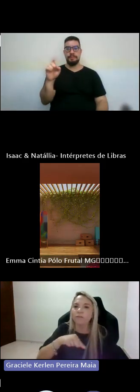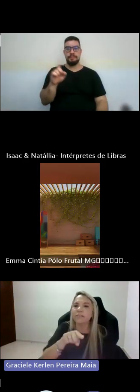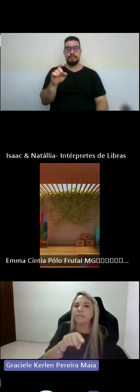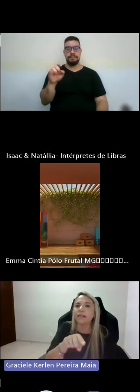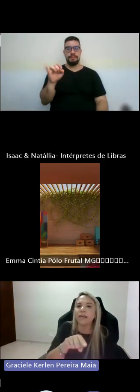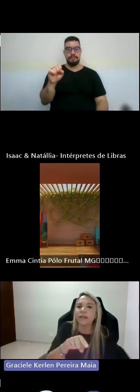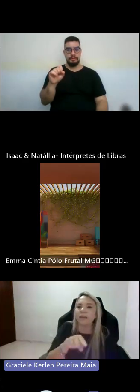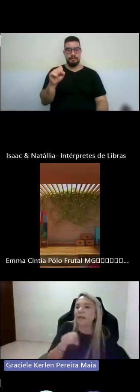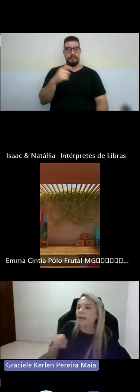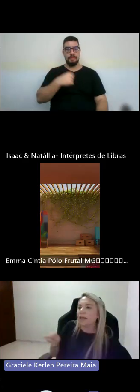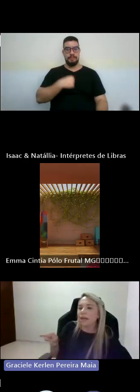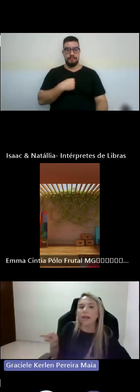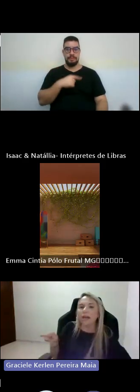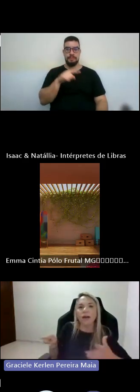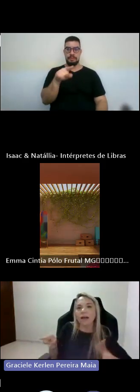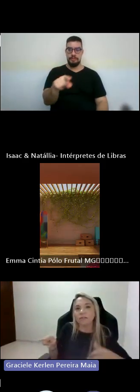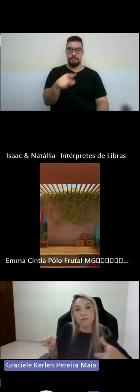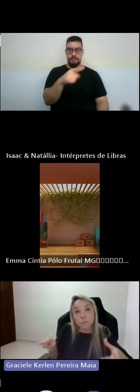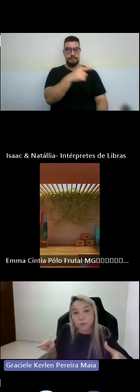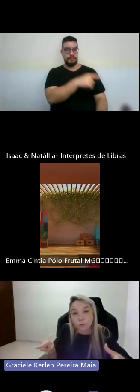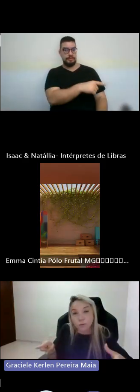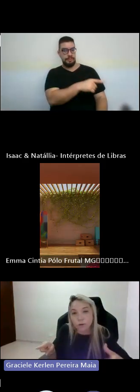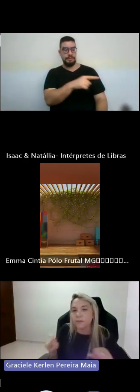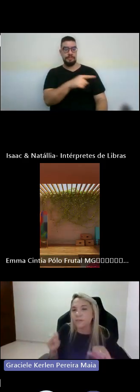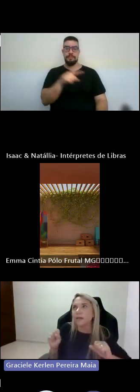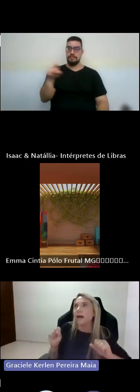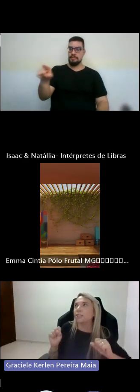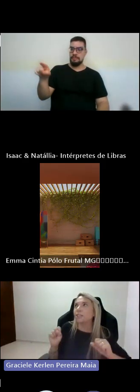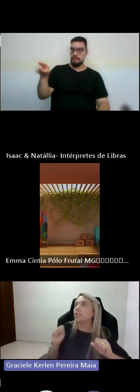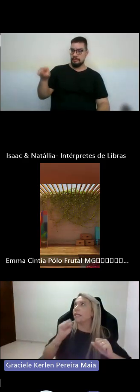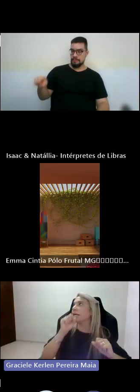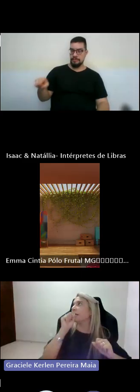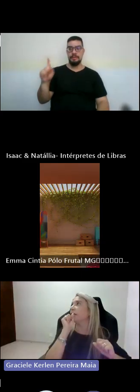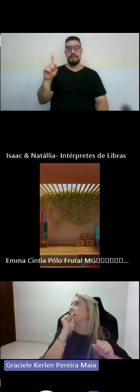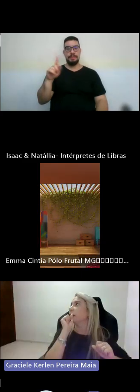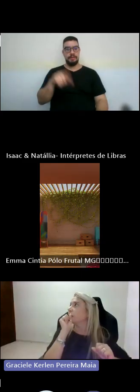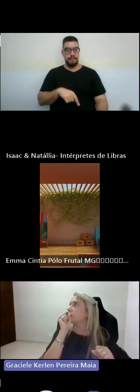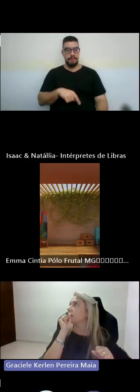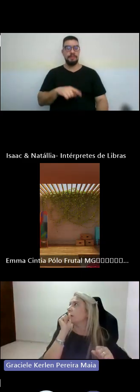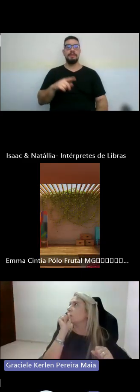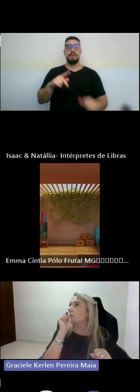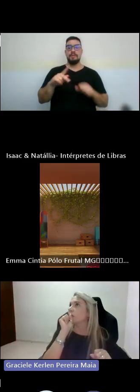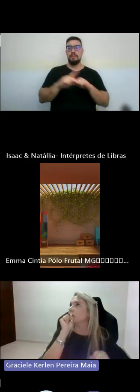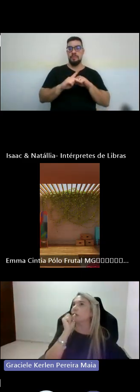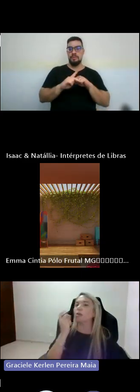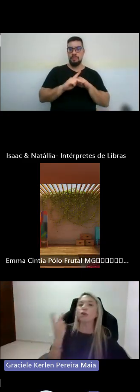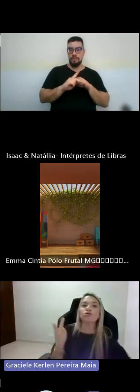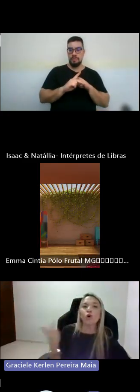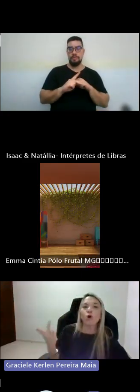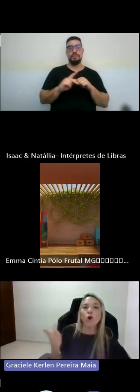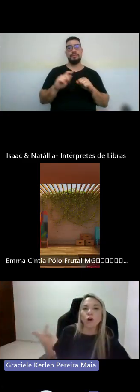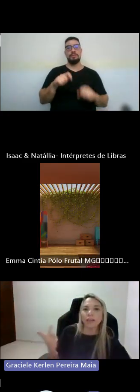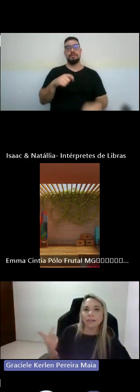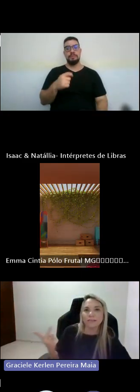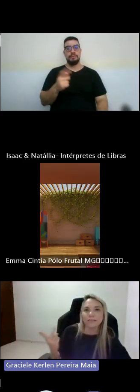eu, você, ele ou ela, são os pronomes. A gente tem ali o sinal de